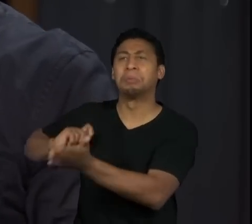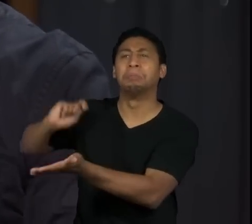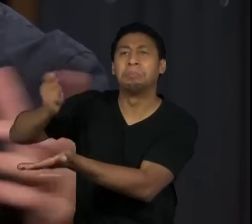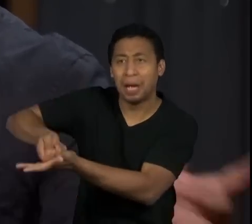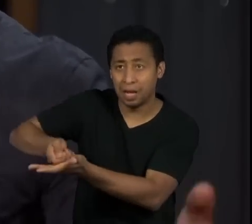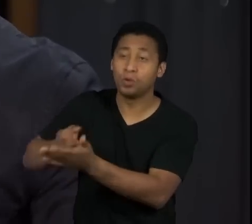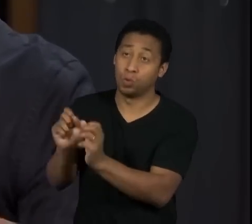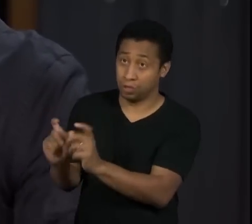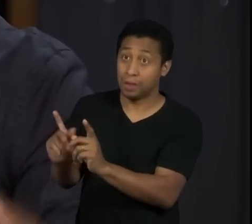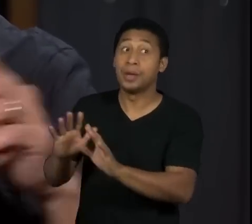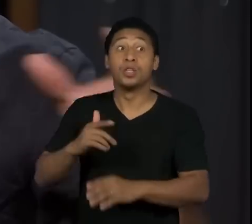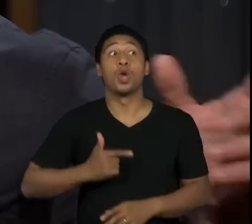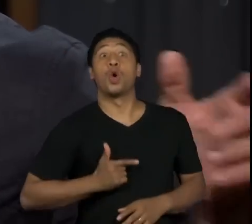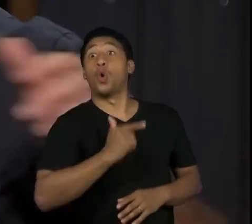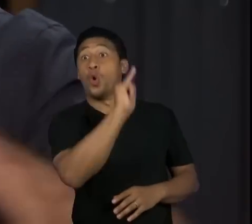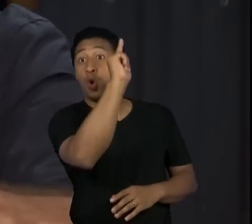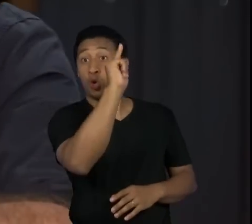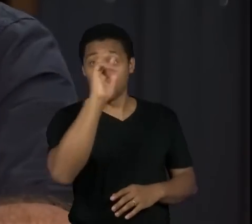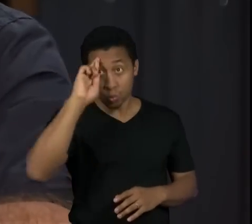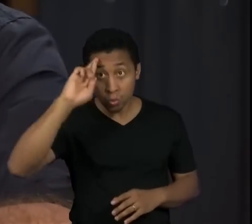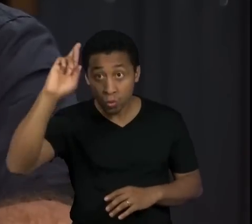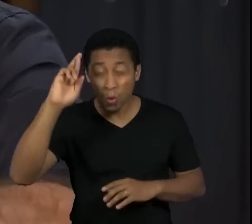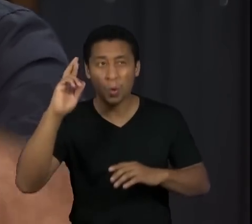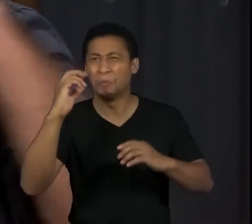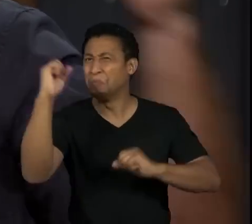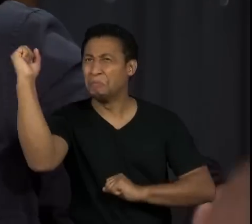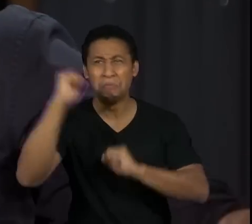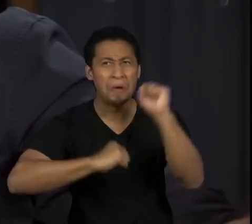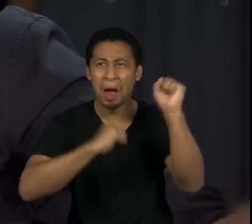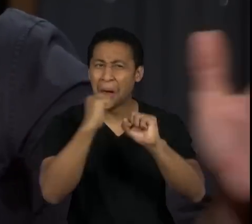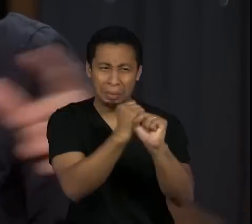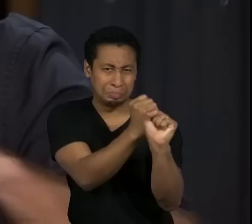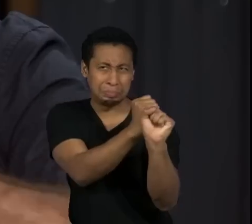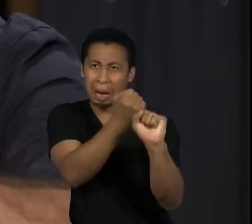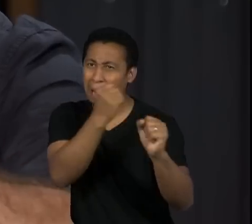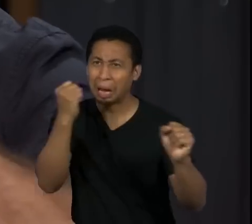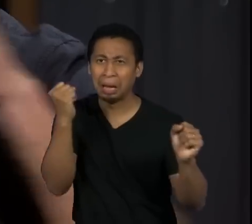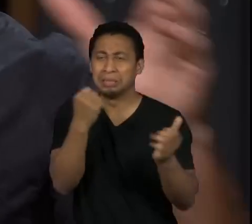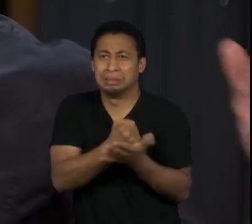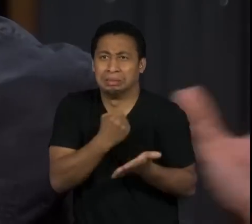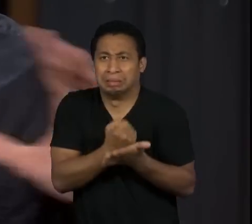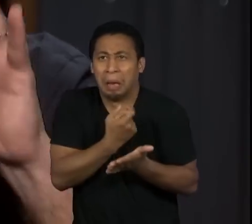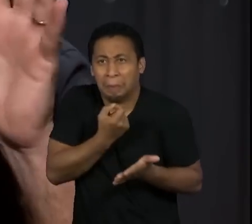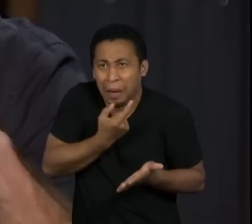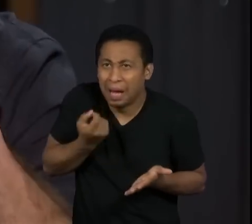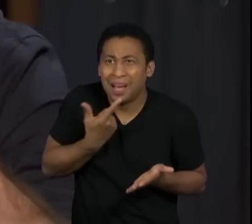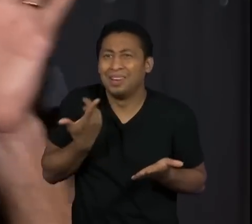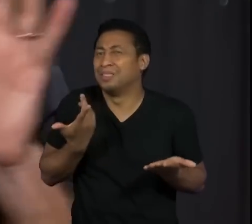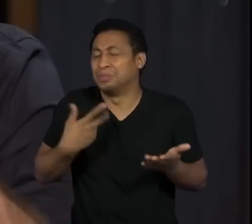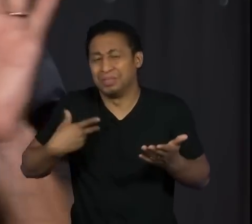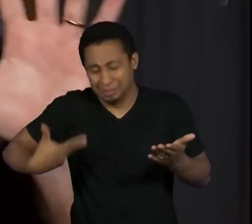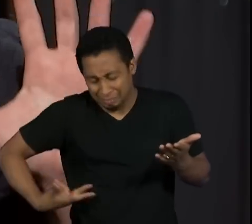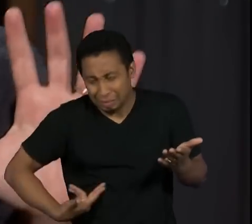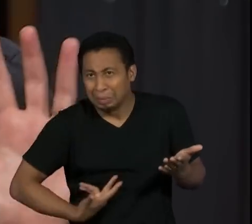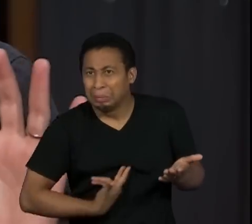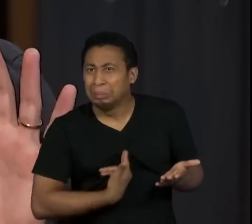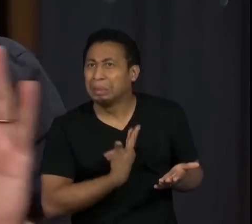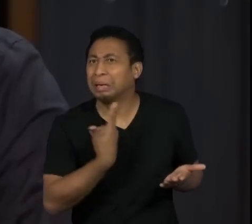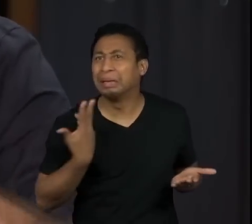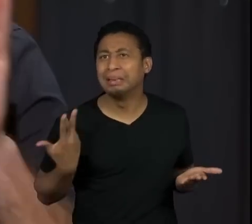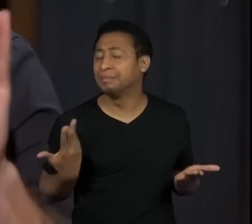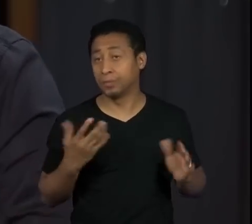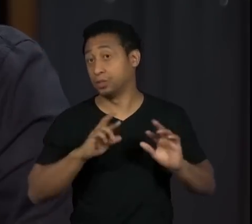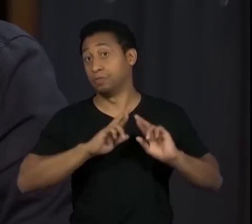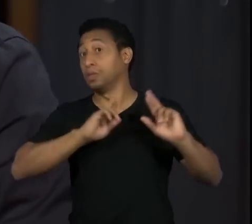da siderúrgica, dono da, enfim, da ultraconfecção, dono da, enfim... Então, são coisas